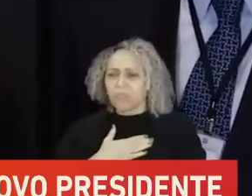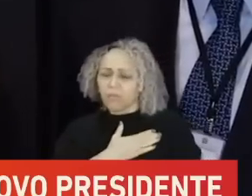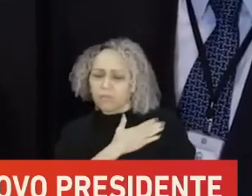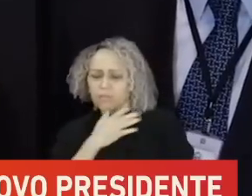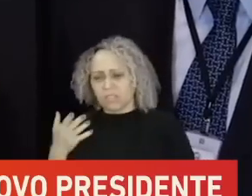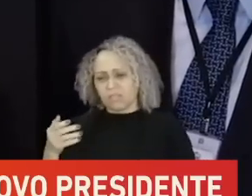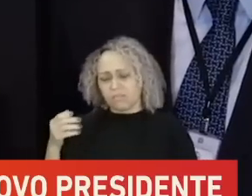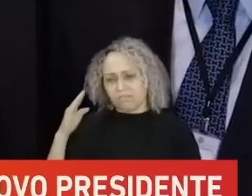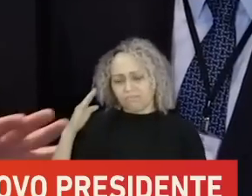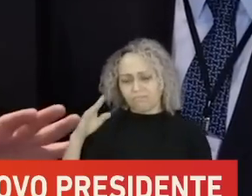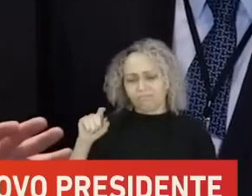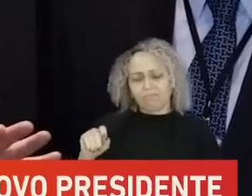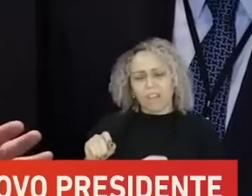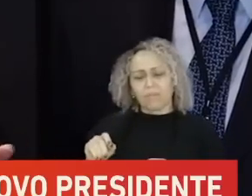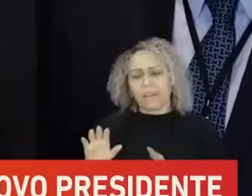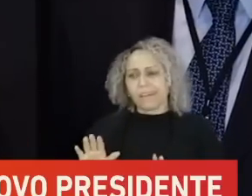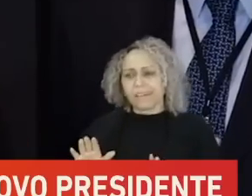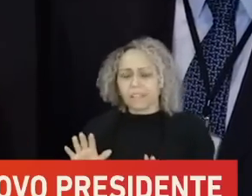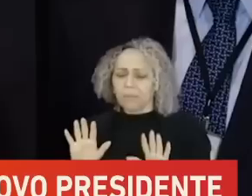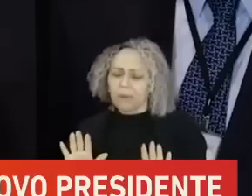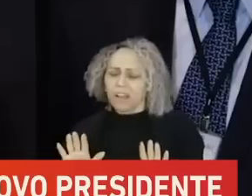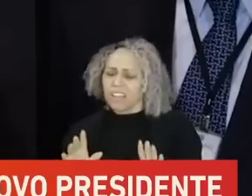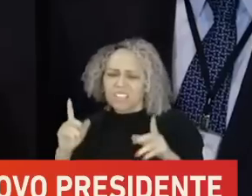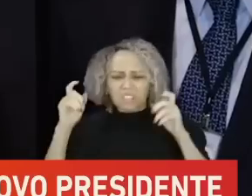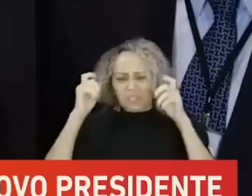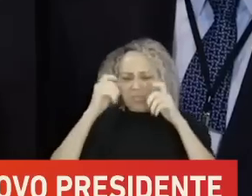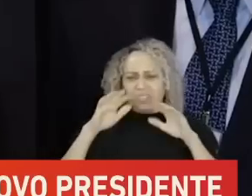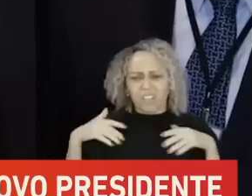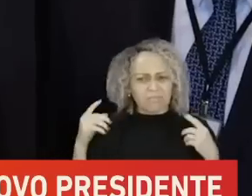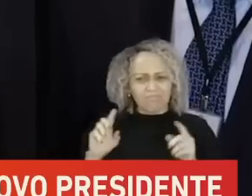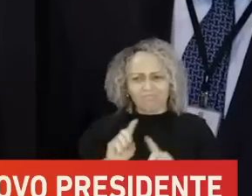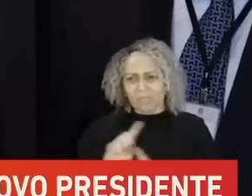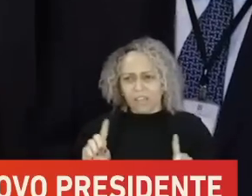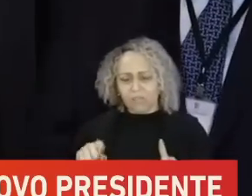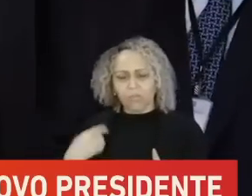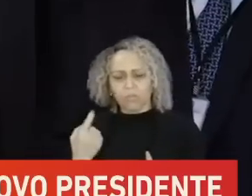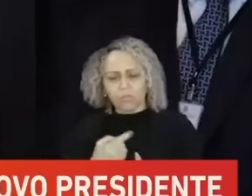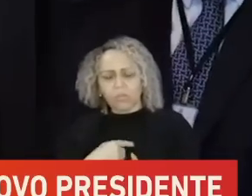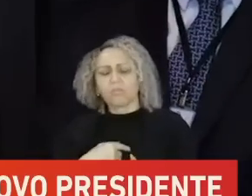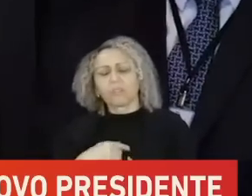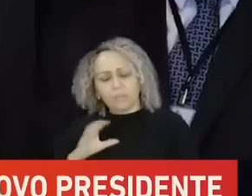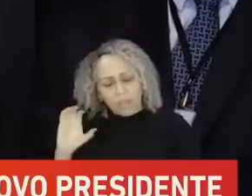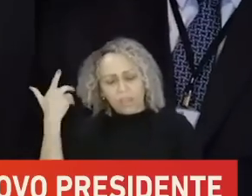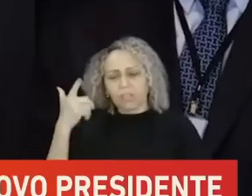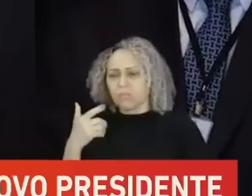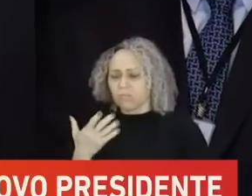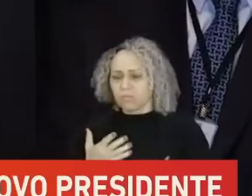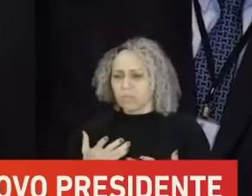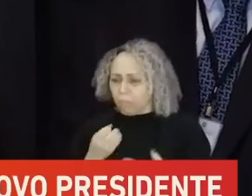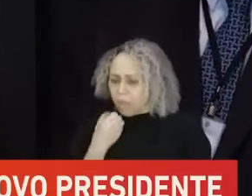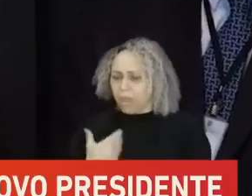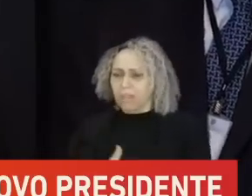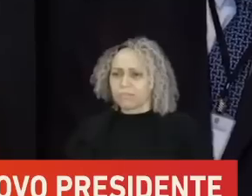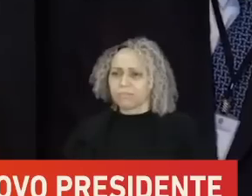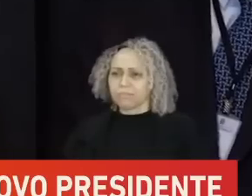enfim, contrariou alguns interesses do Lula. Mas o que eu acho que é muito didático nessa situação